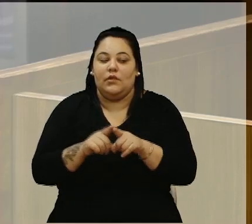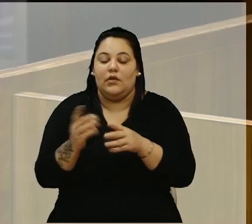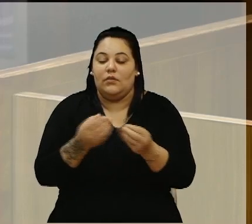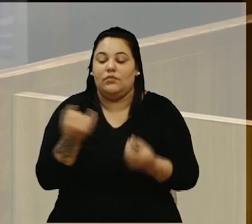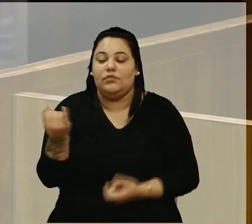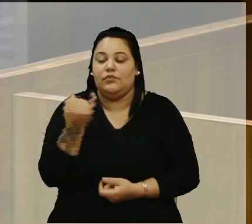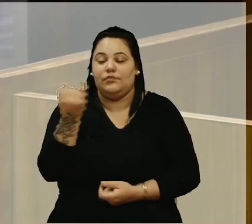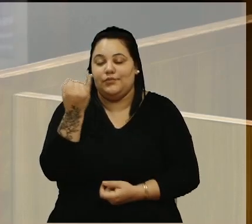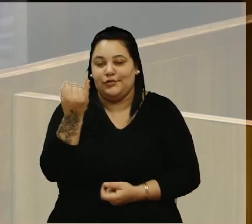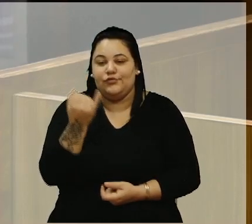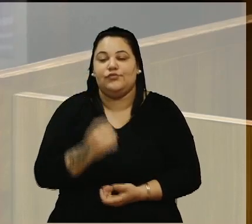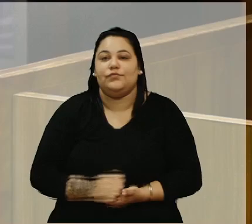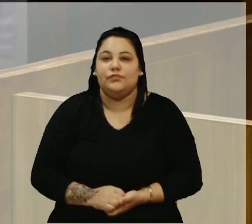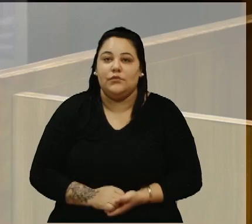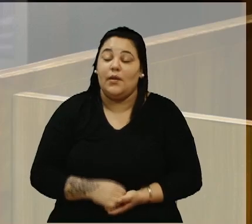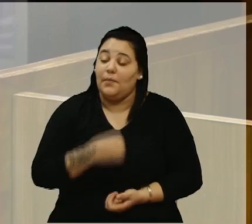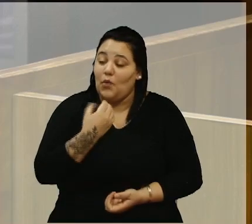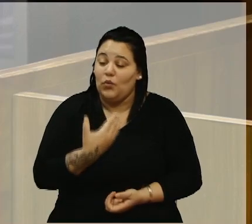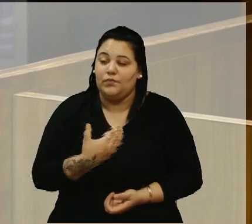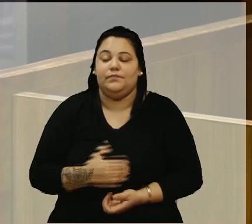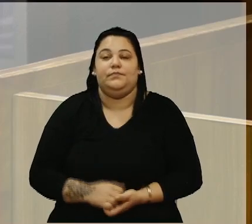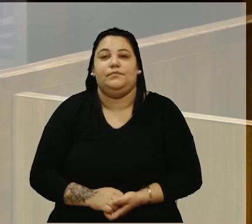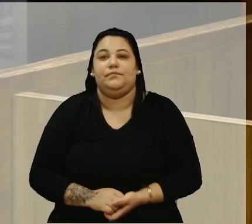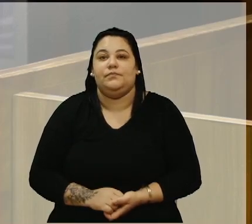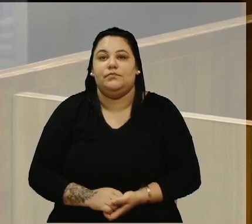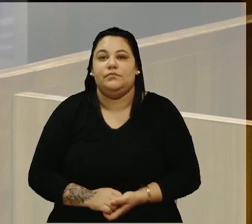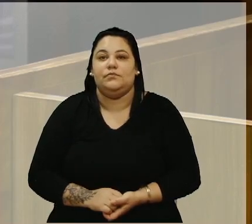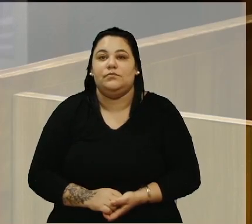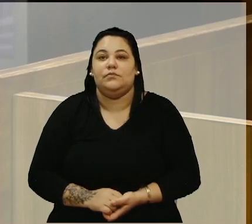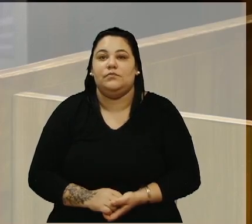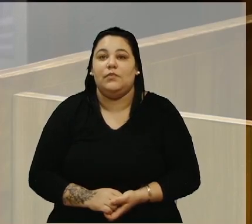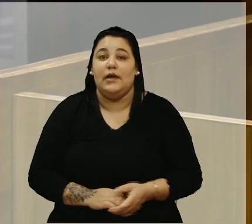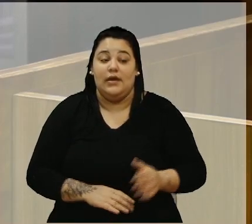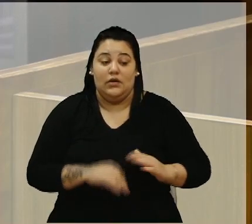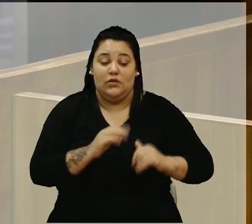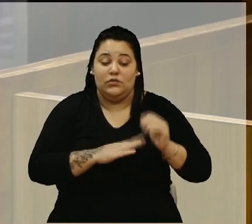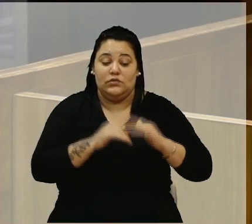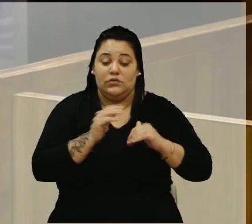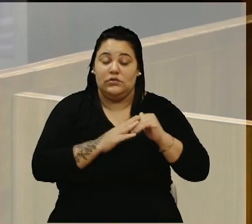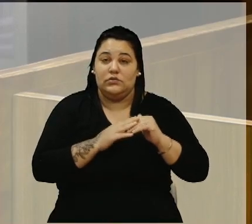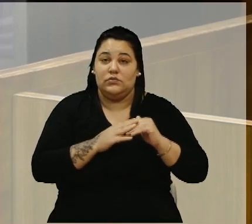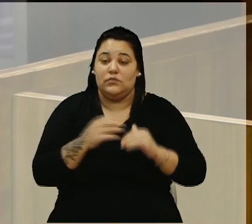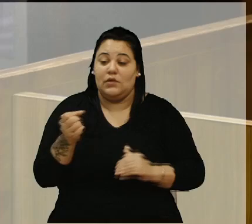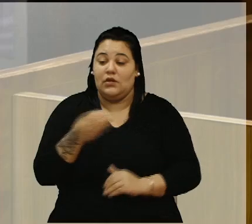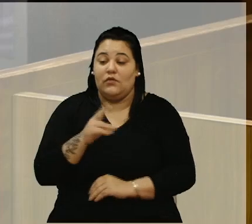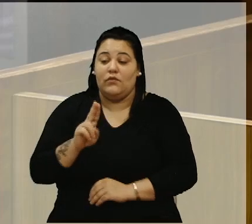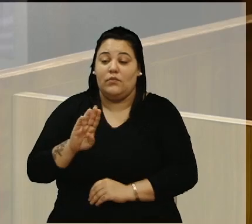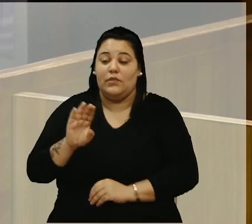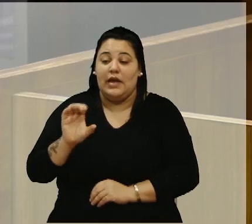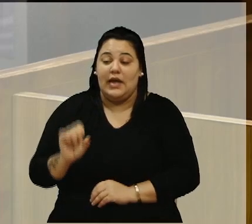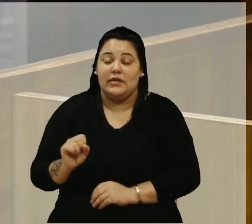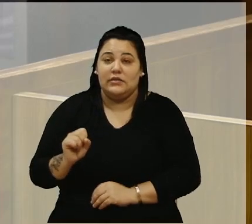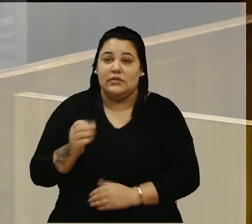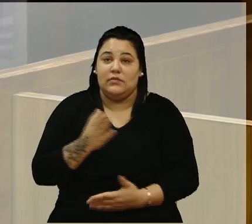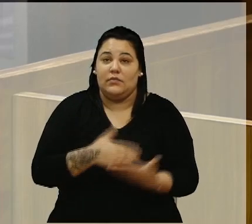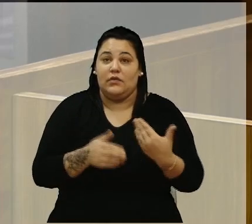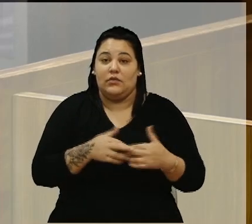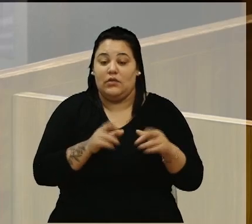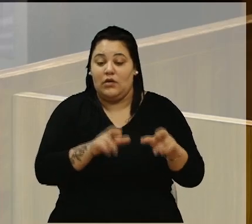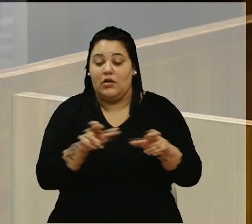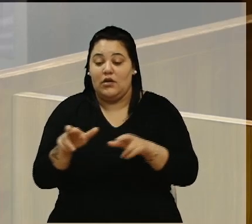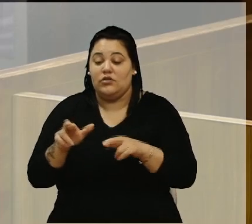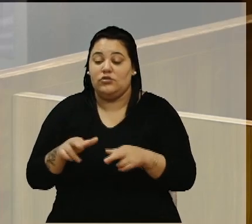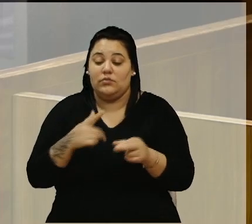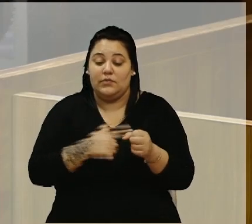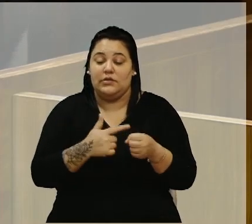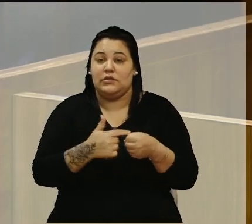importância. Bom, a construção de uma nova UBS para toda aquela região que virou uma cidade no